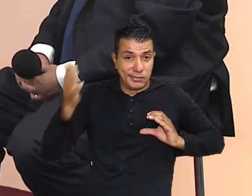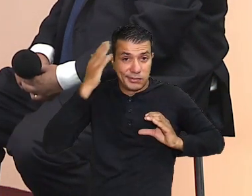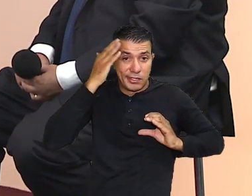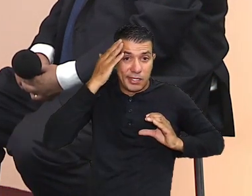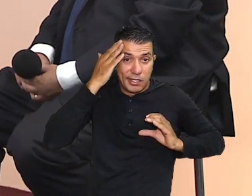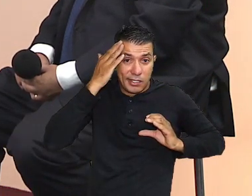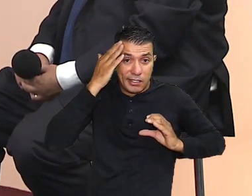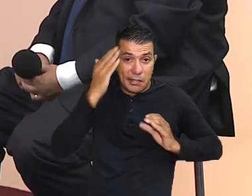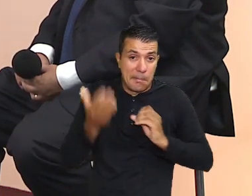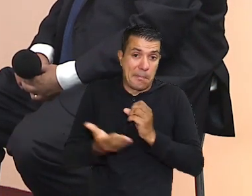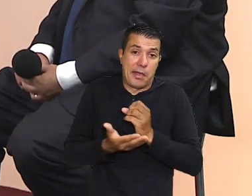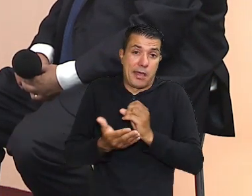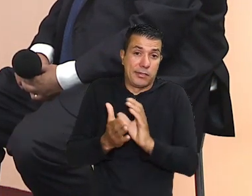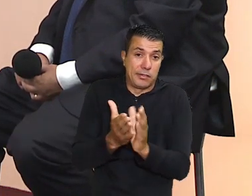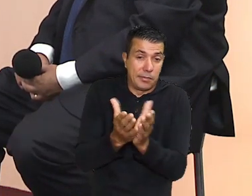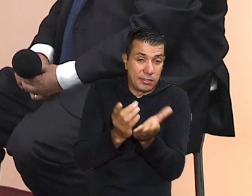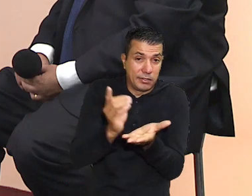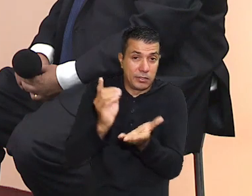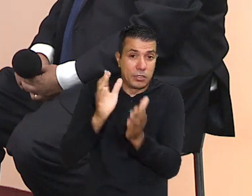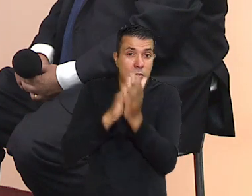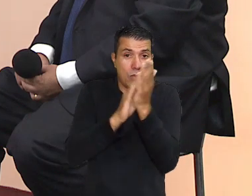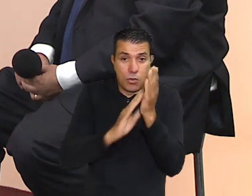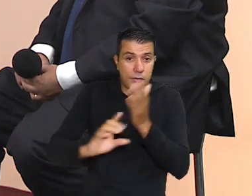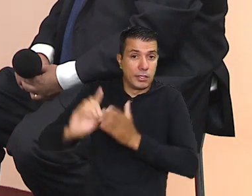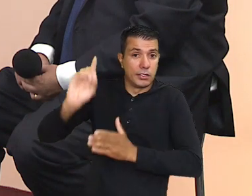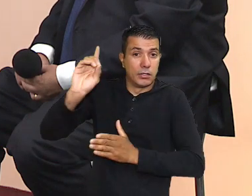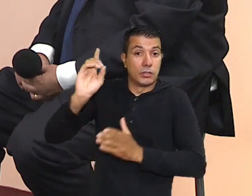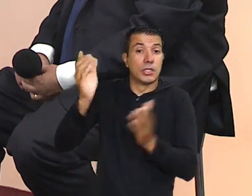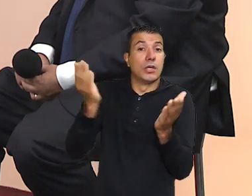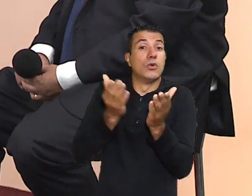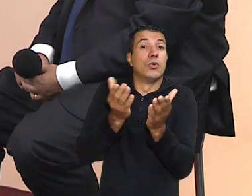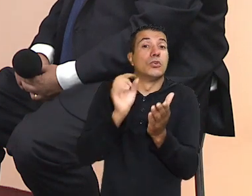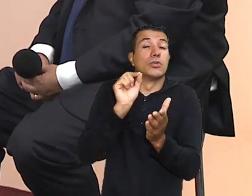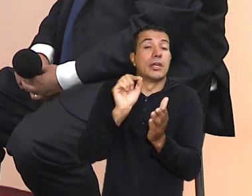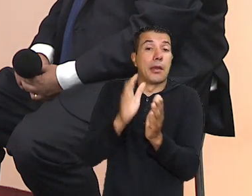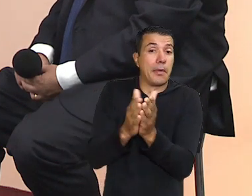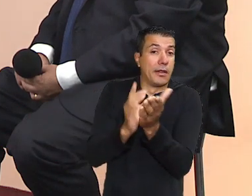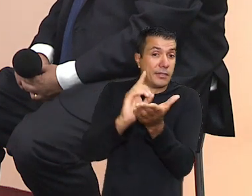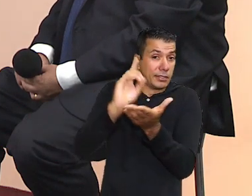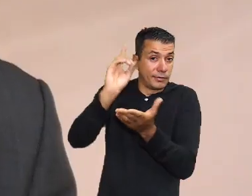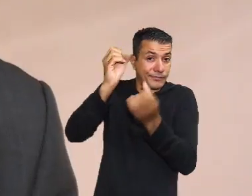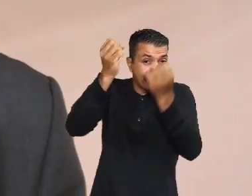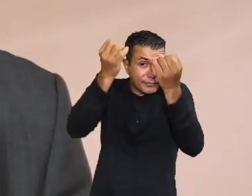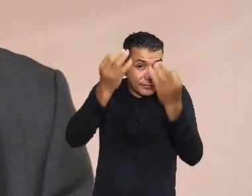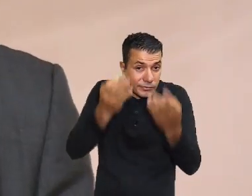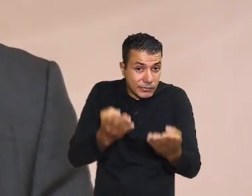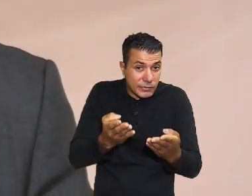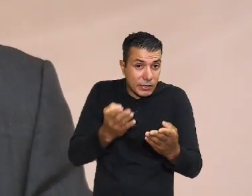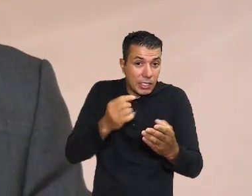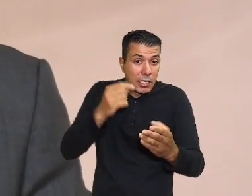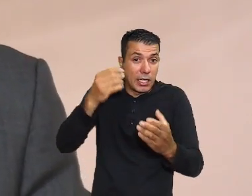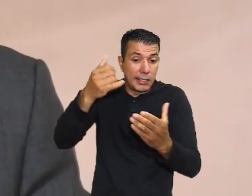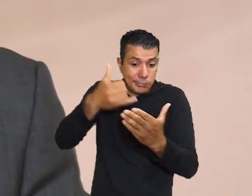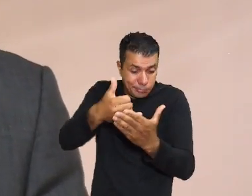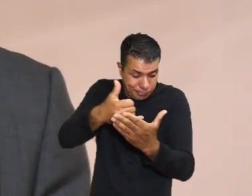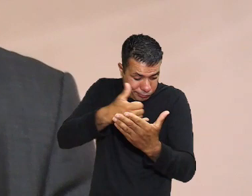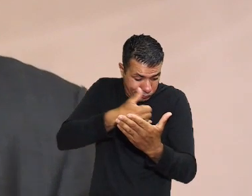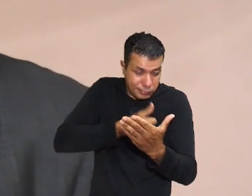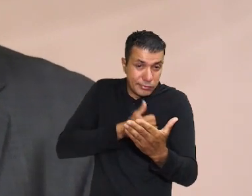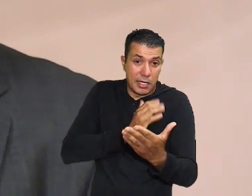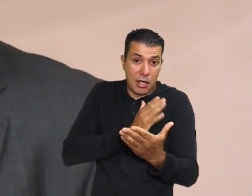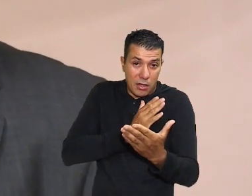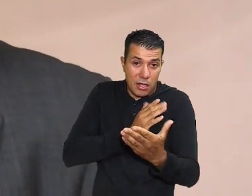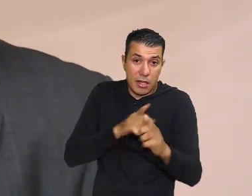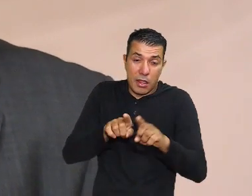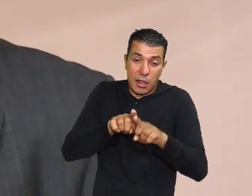falta de base bíblica. Mas eu louvo a Deus, porque nessa noite a Bíblia, ela vai falar aos nossos corações mais uma vez, e Deus